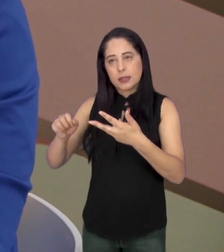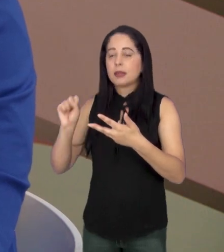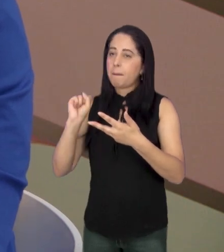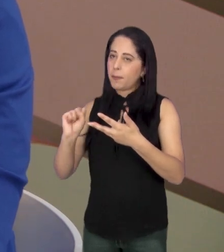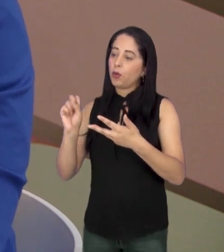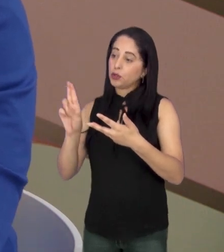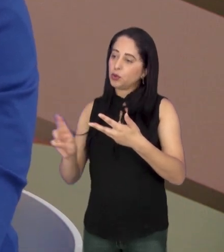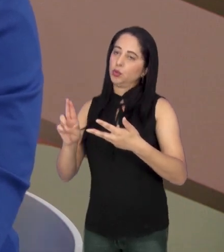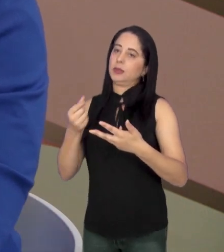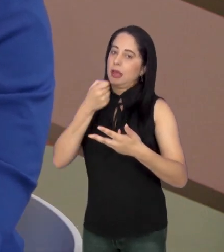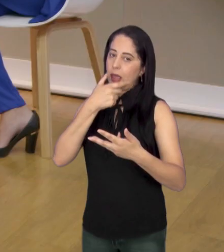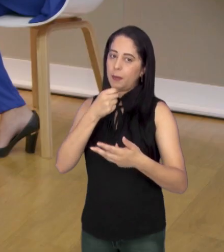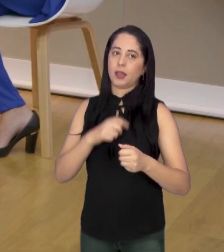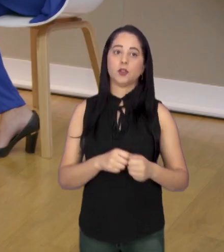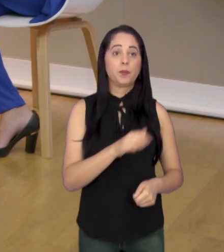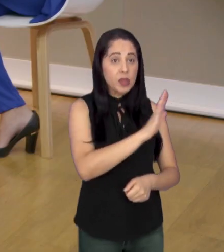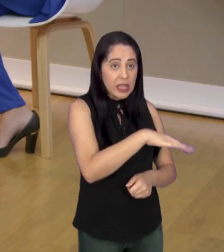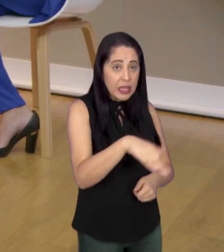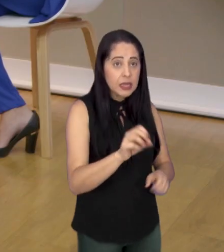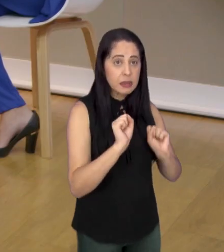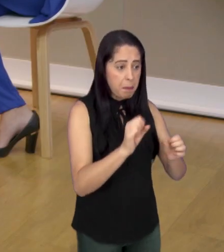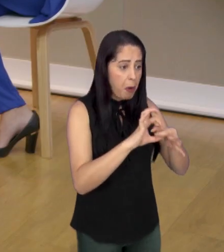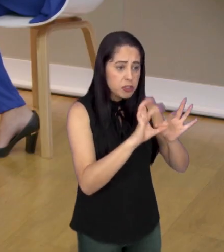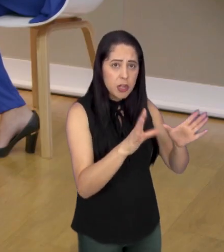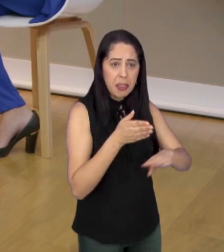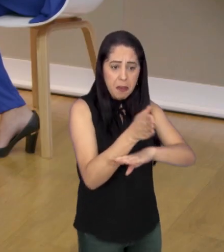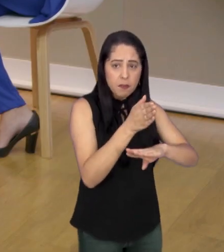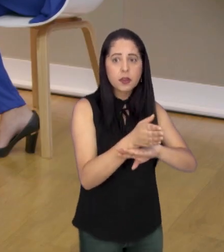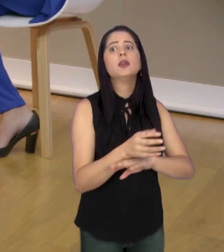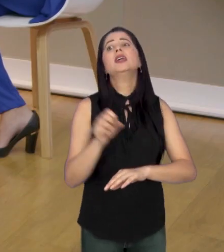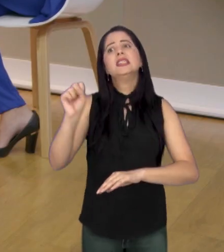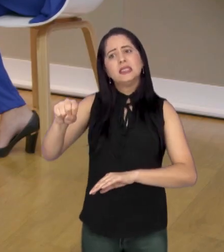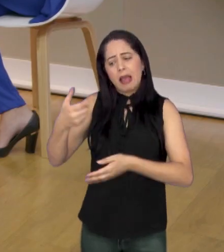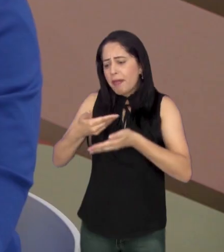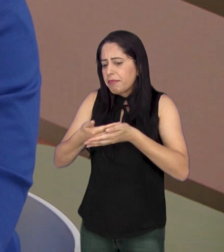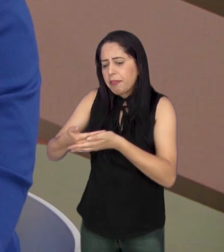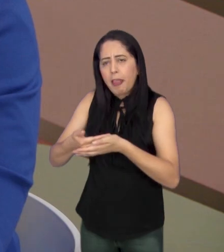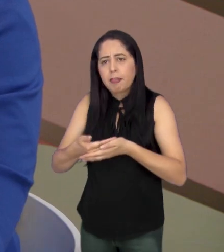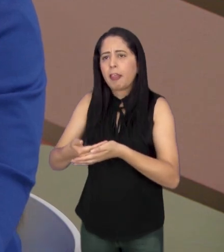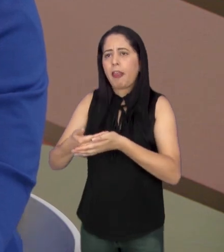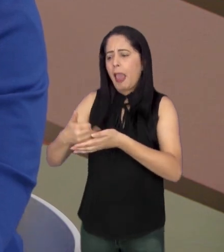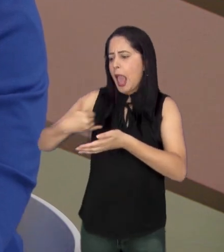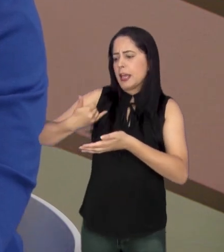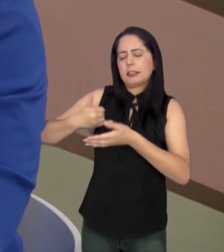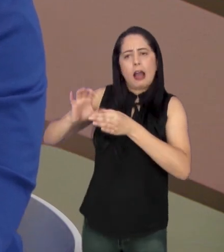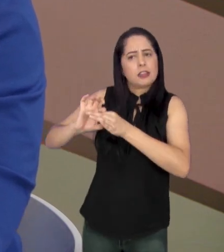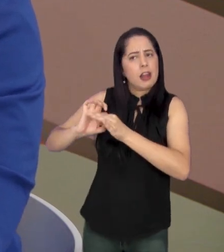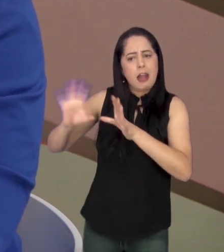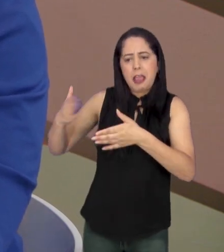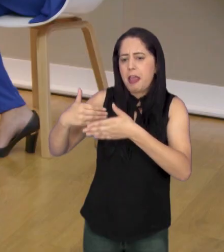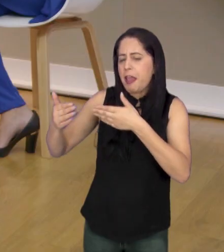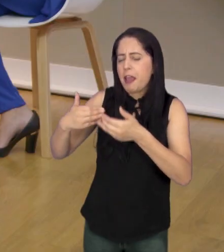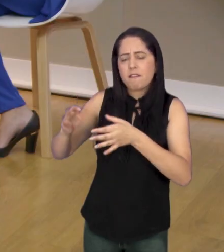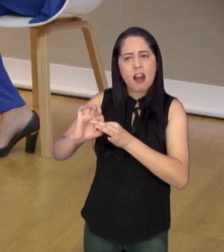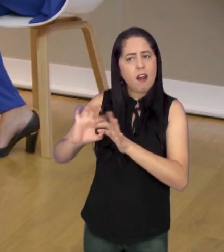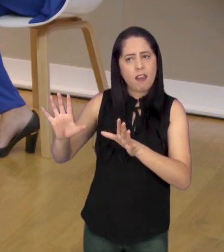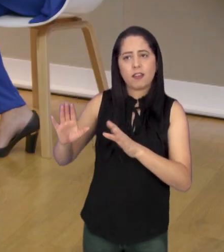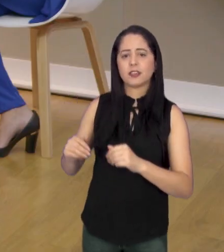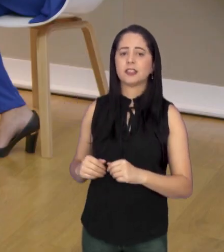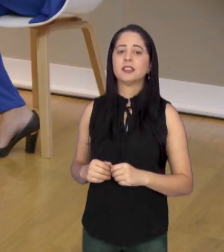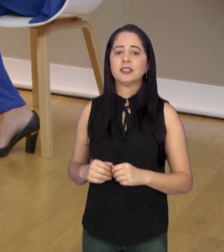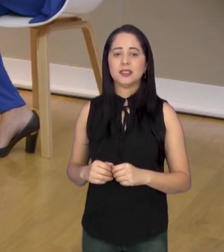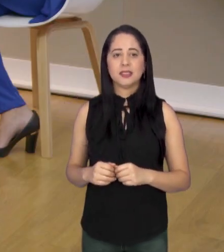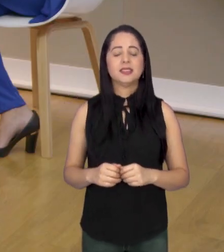uso de medicamentos. Ótimo. Crianças também podem procurar? Sim, devem. Bebês. Todas as idades, idosos? Todas as idades. Não existe limitação? Não